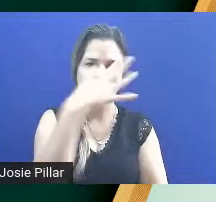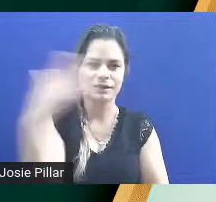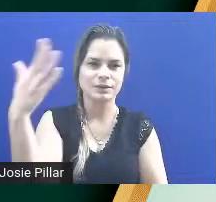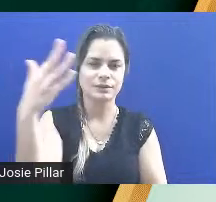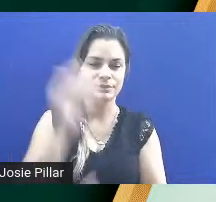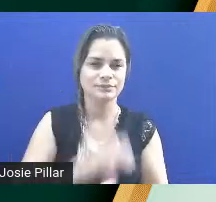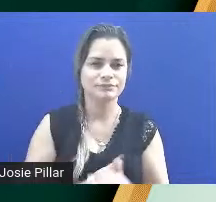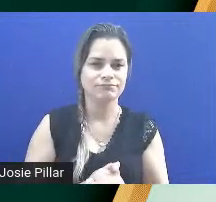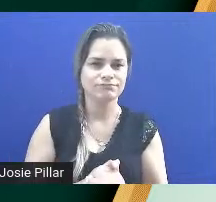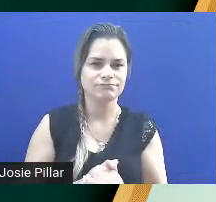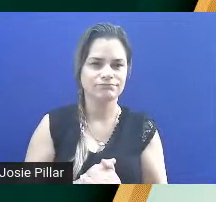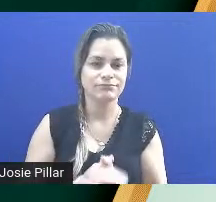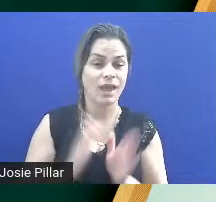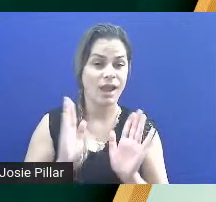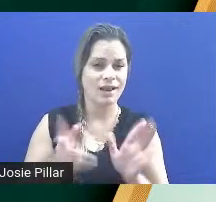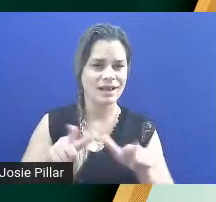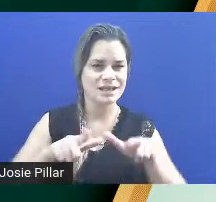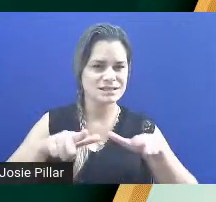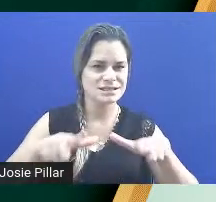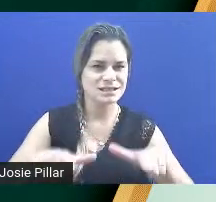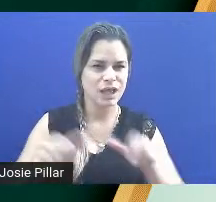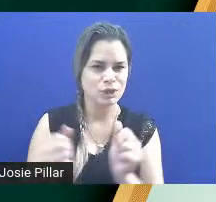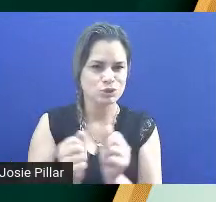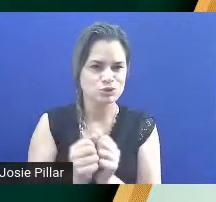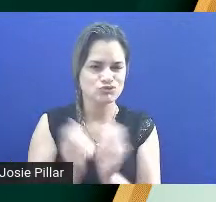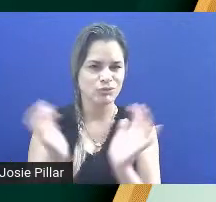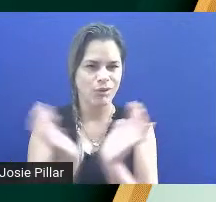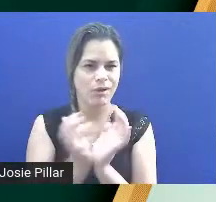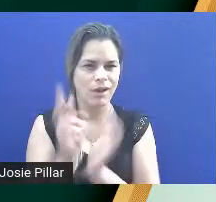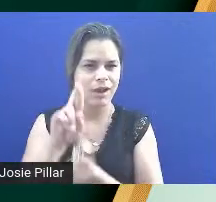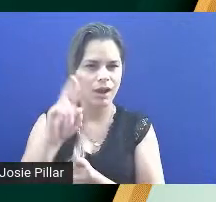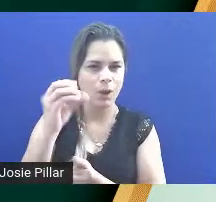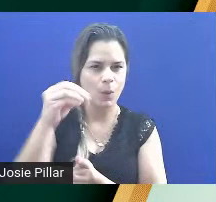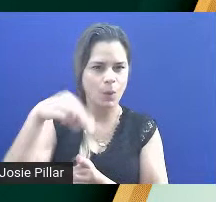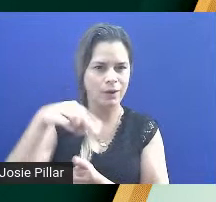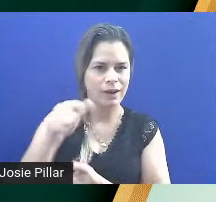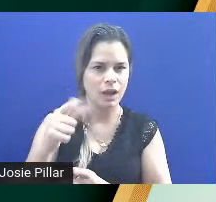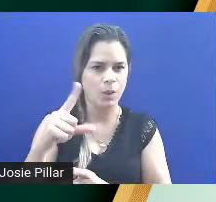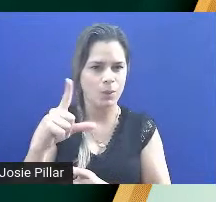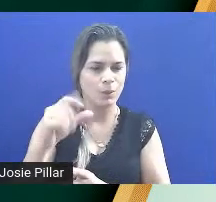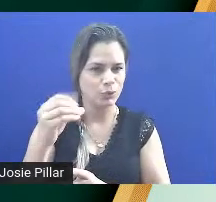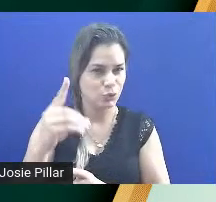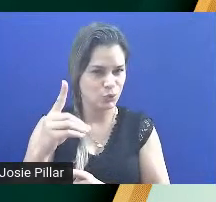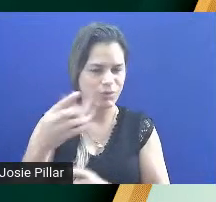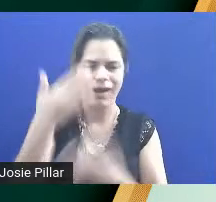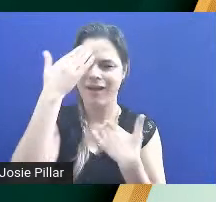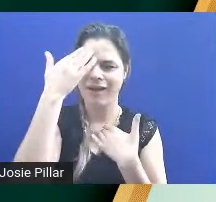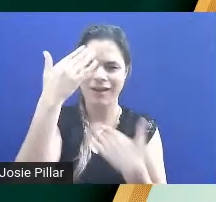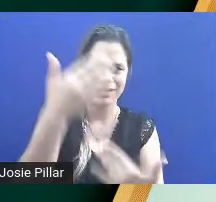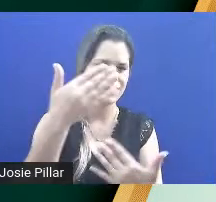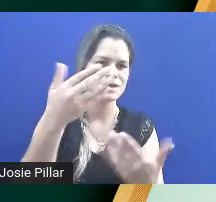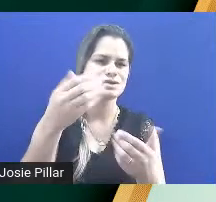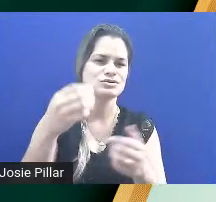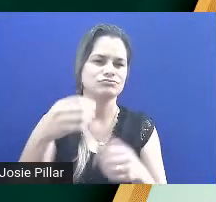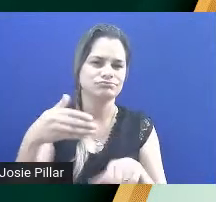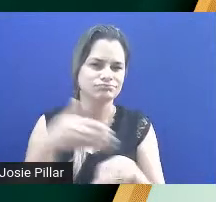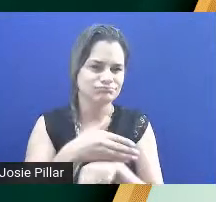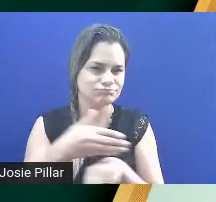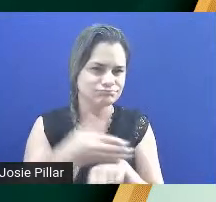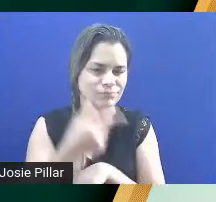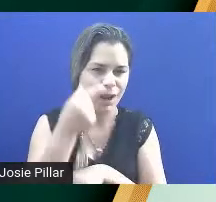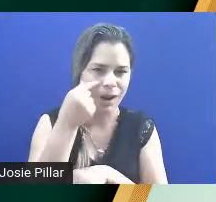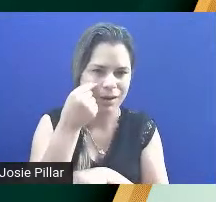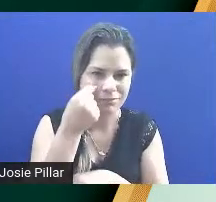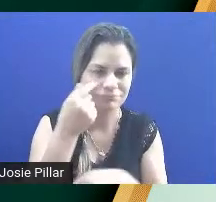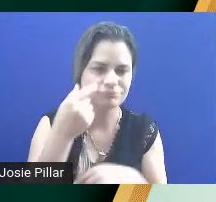os cuidados protocolares, com o Ronaldo, no qual já agradeço de antemão a ele por fazer parte de todas